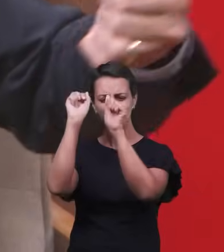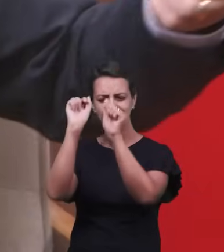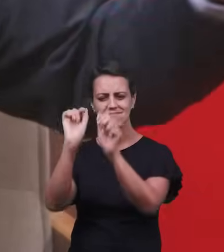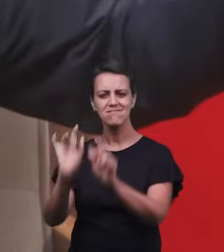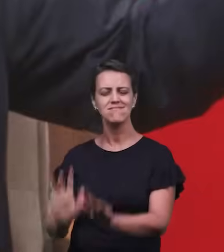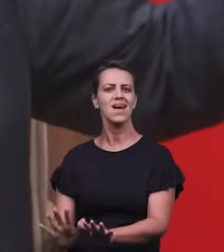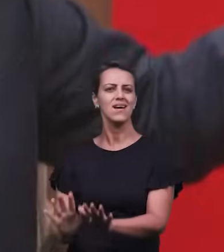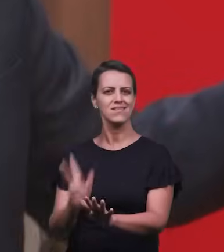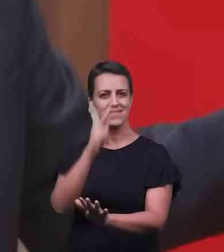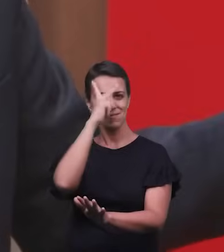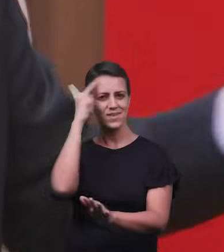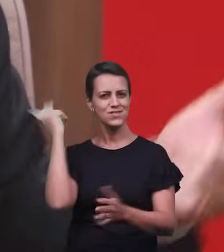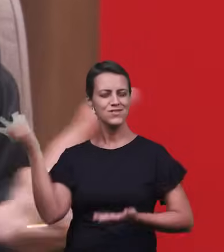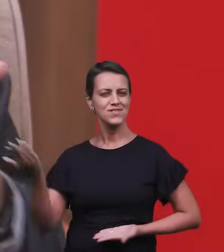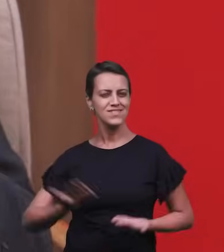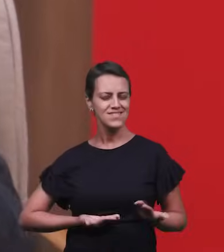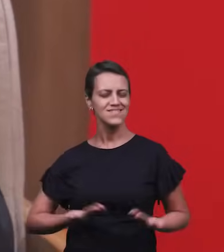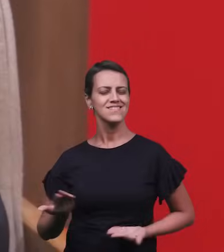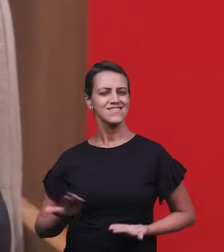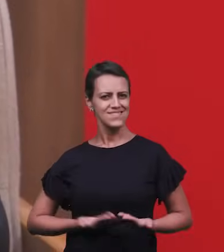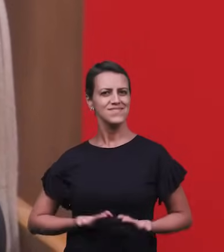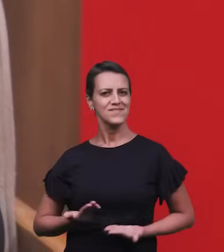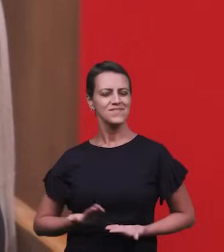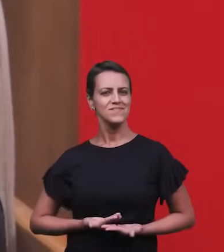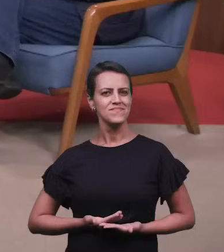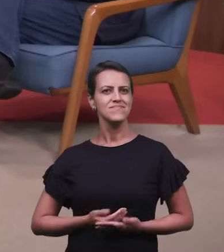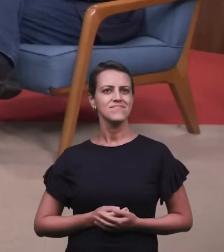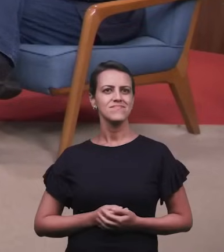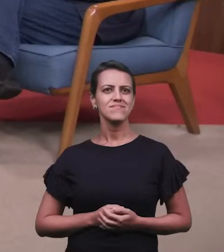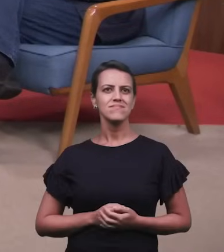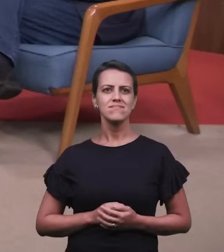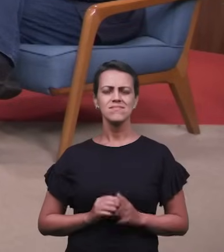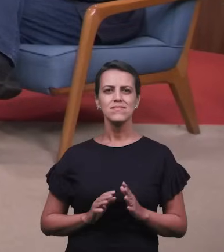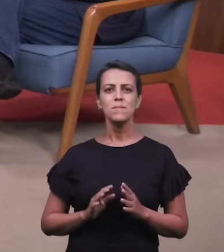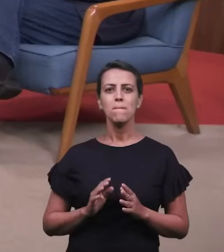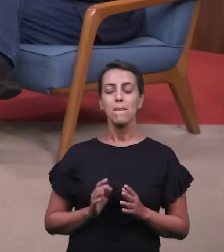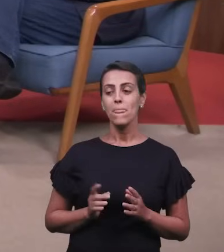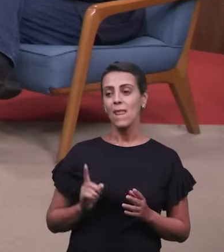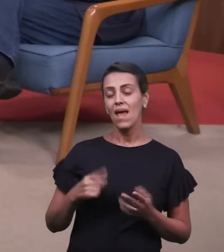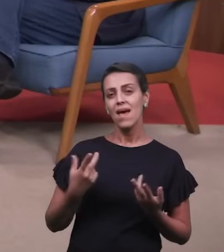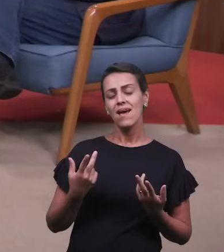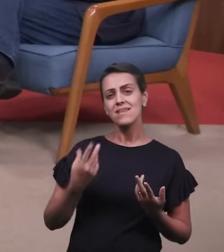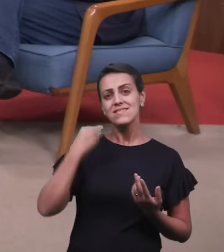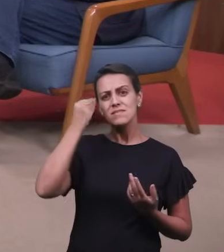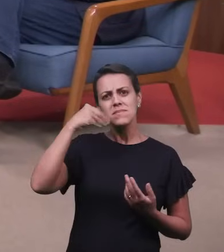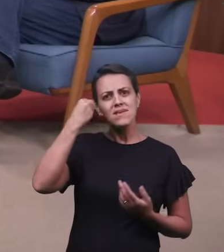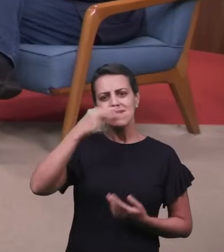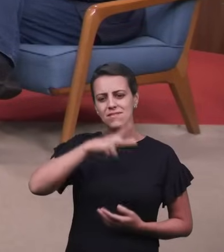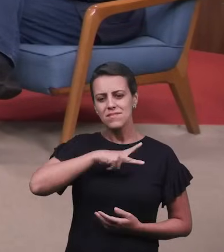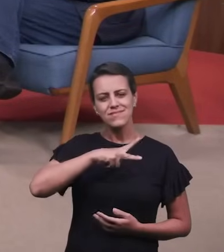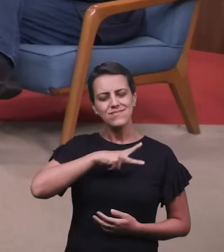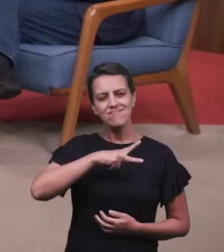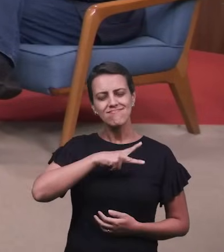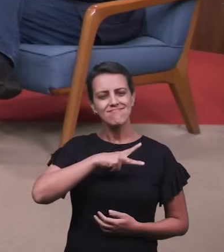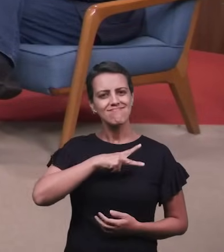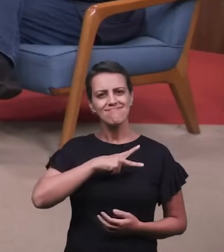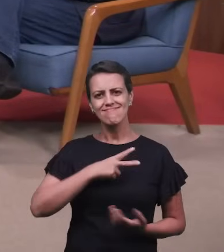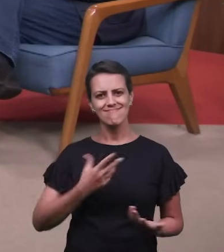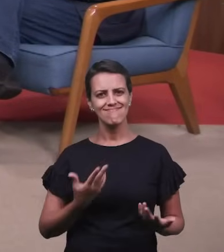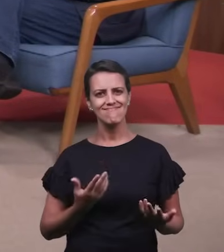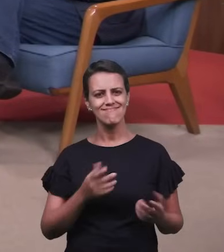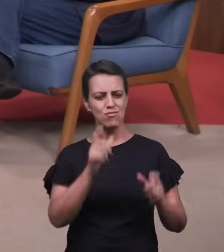Senhor para o crente, para o servo de Deus. Desculpa, Sérgio. É a experiência